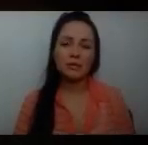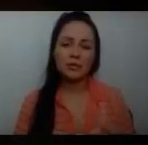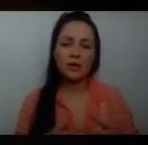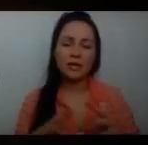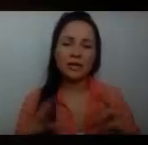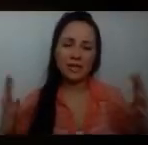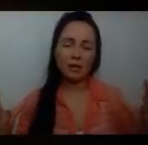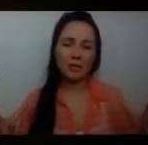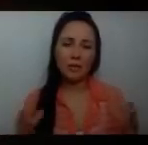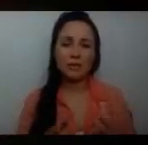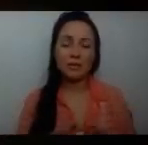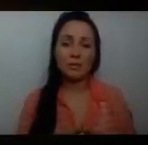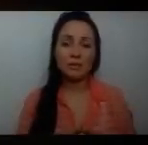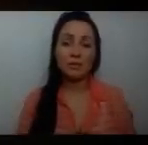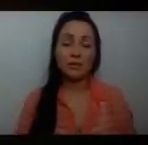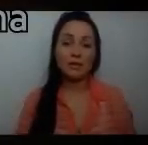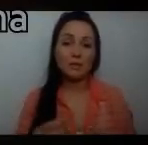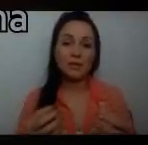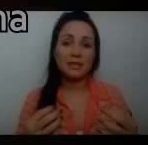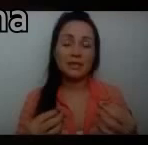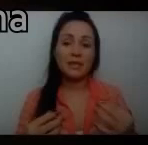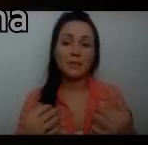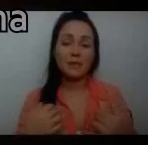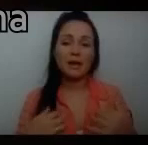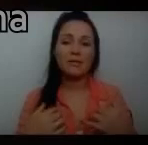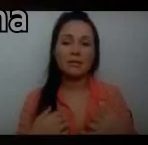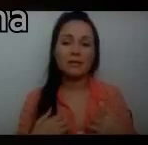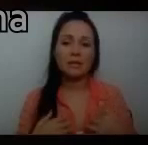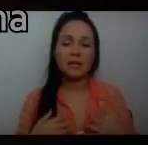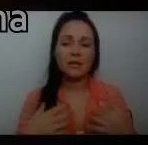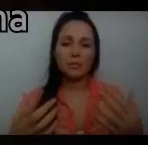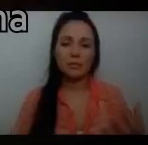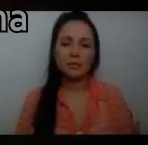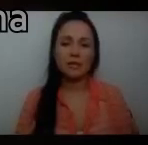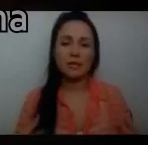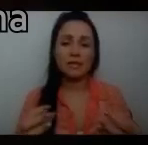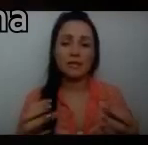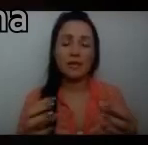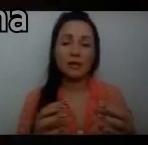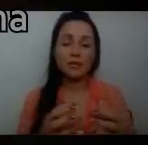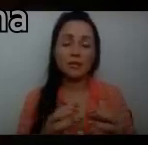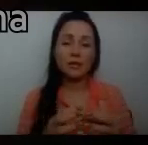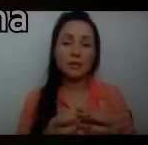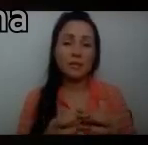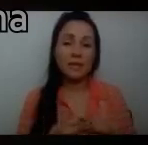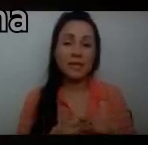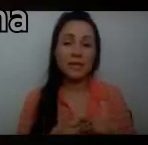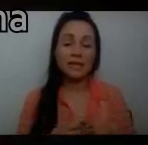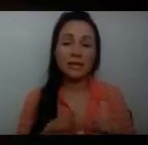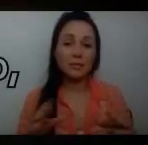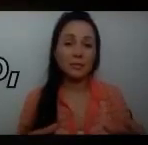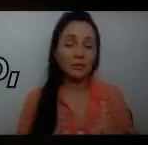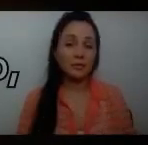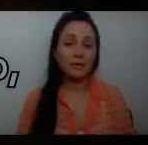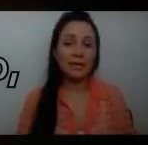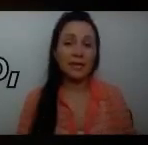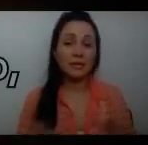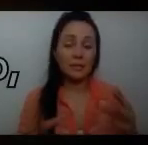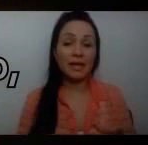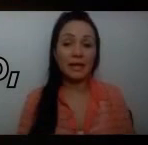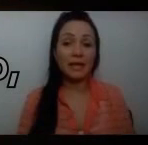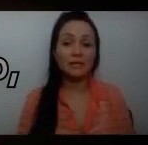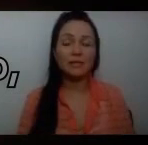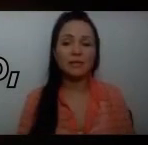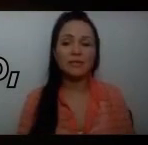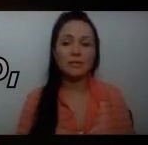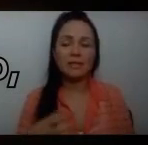que choque e trauma é uma coisa muito grande. Pode ser que para você ou para o seu cliente, uma coisa pequenininha que para o outro não é nada,